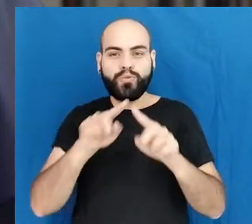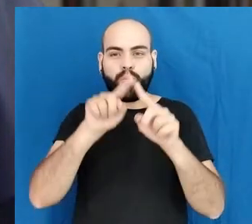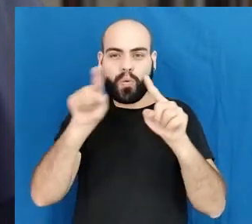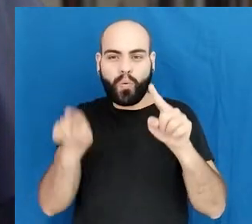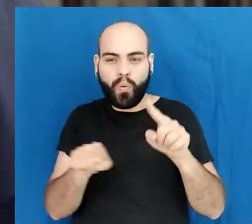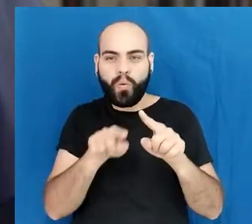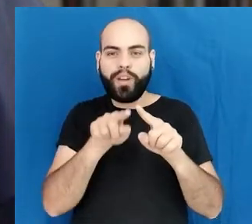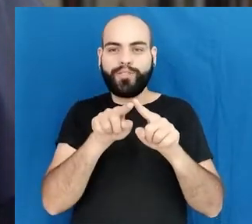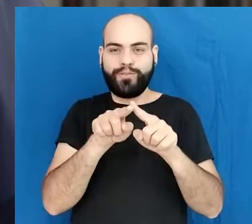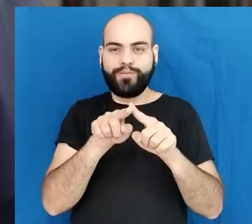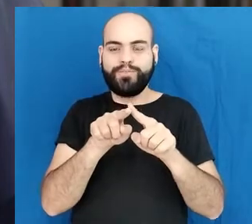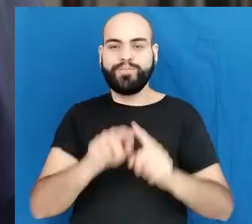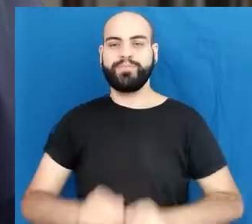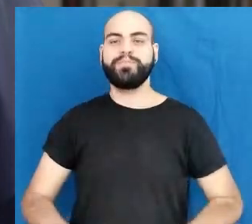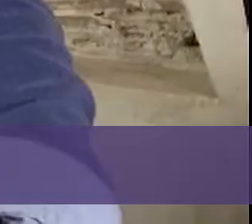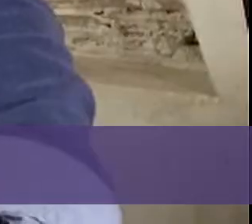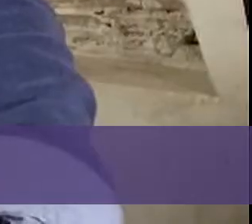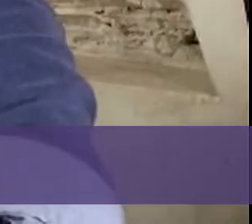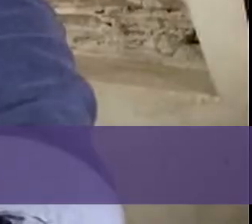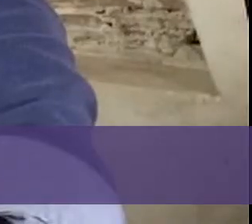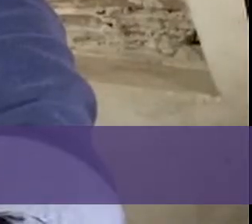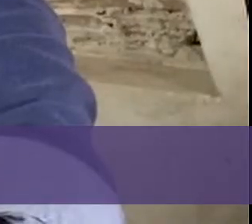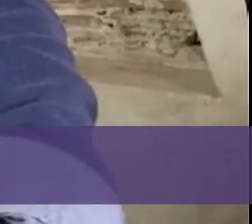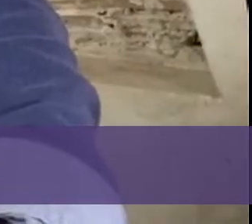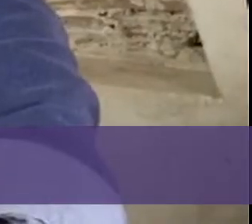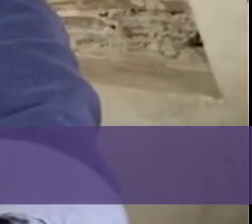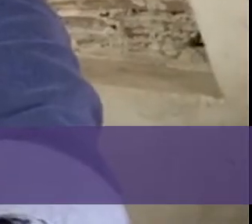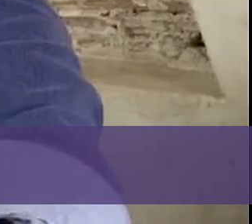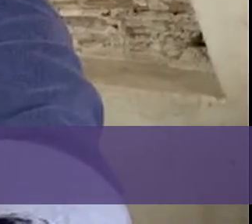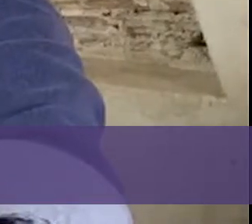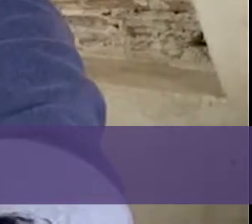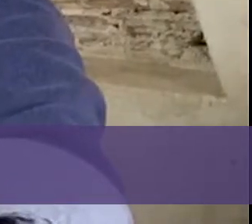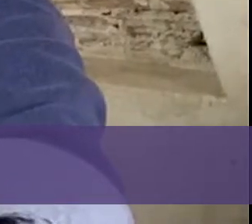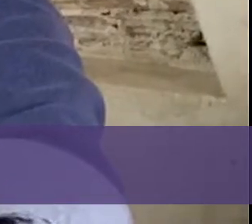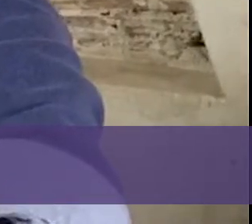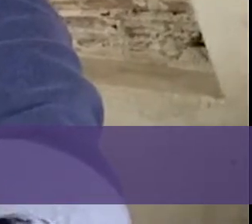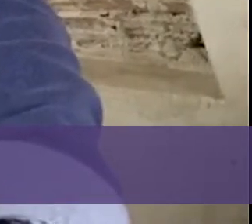de Pequeno Museu Redondo. On s'est rencontrés,